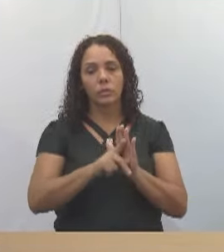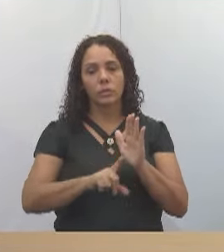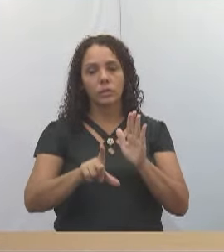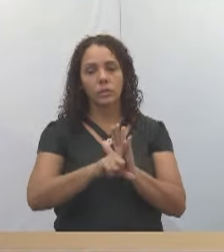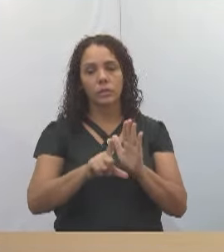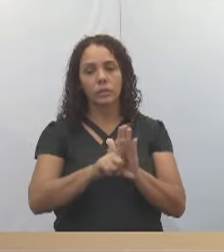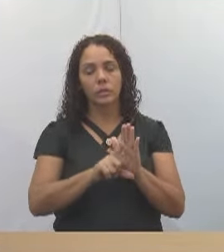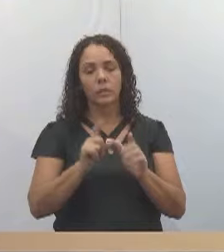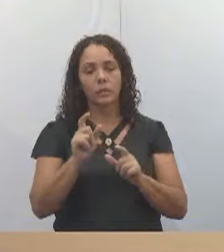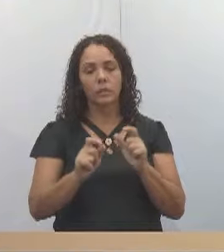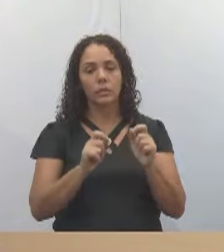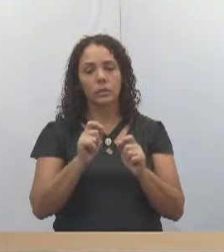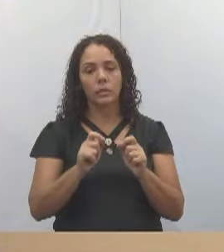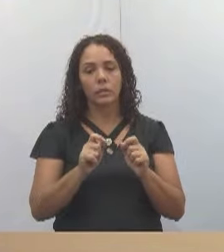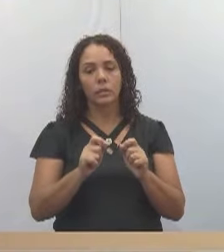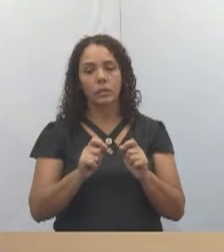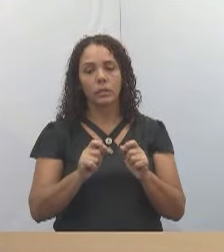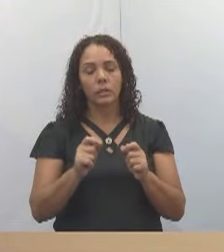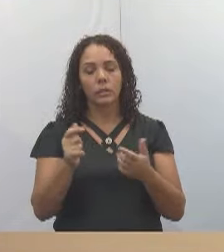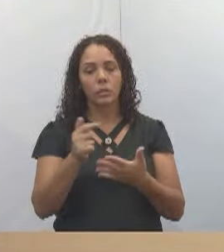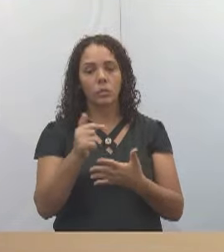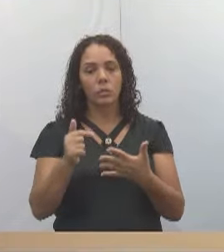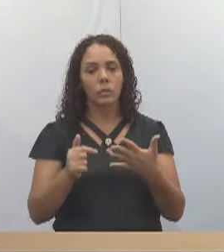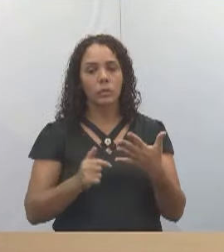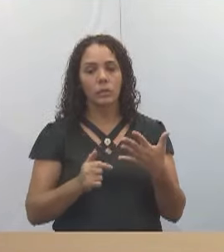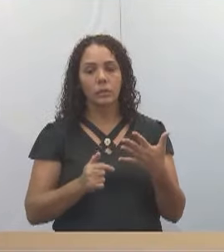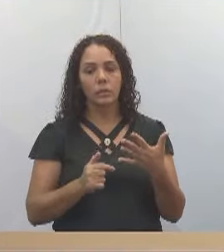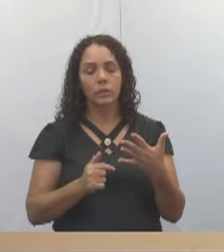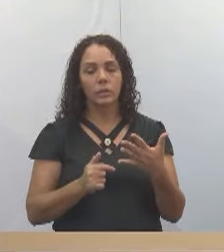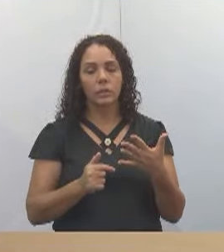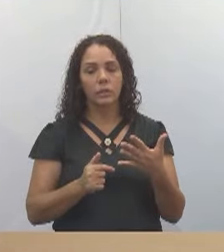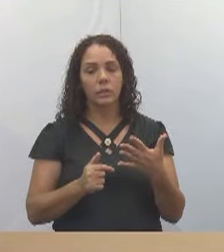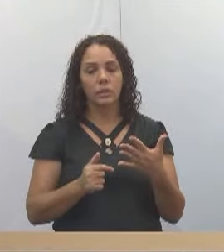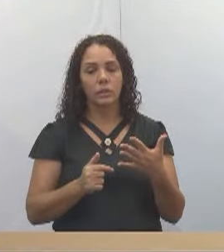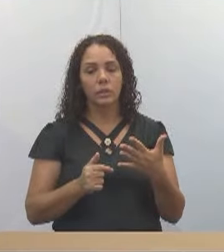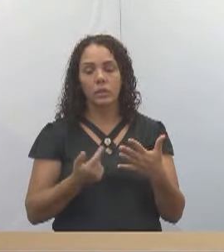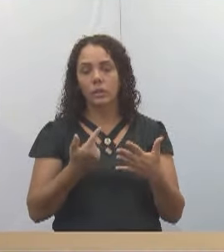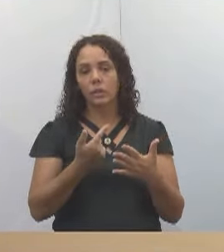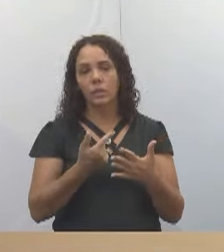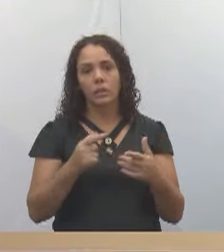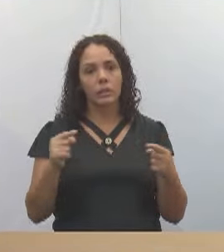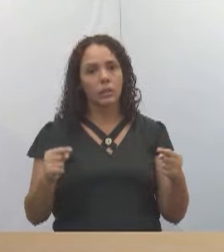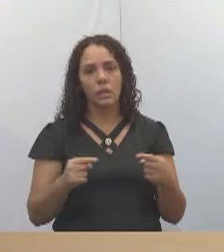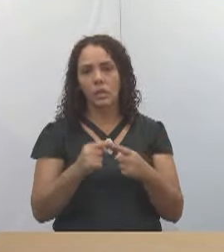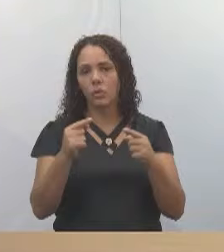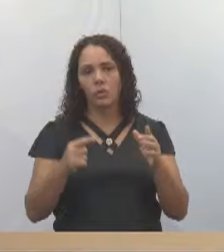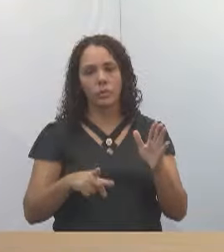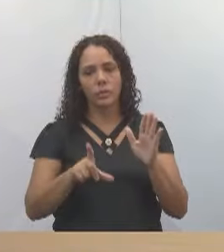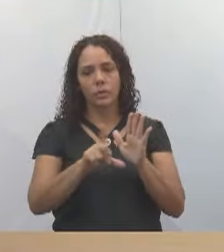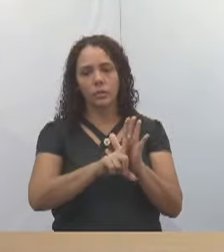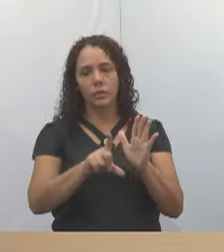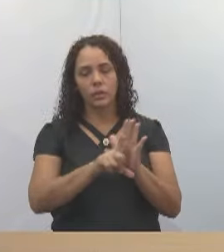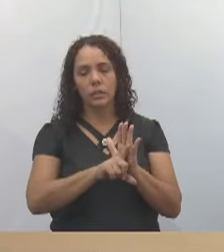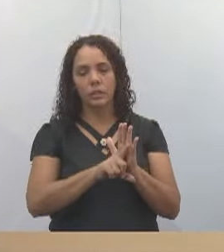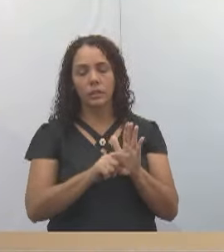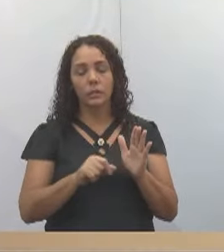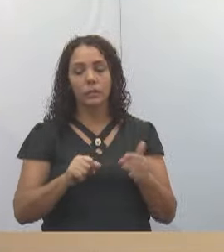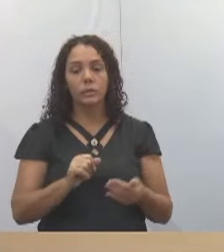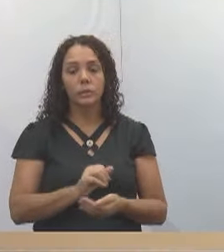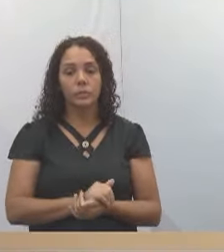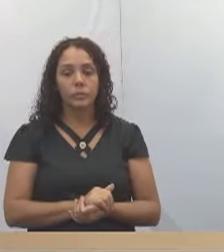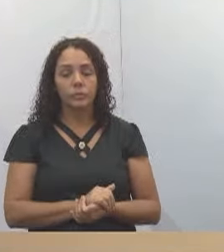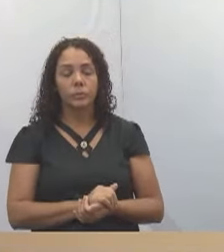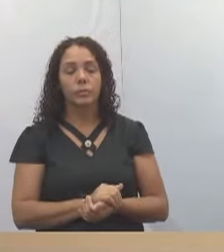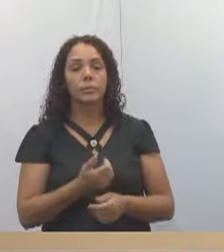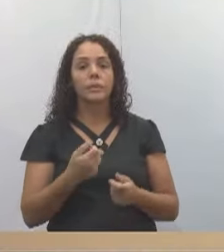conselho que não devem ser conteúdo de um dispositivo de lei. Vejamos a comunicar ao